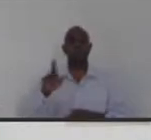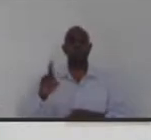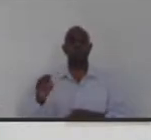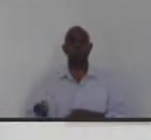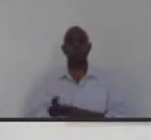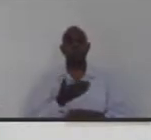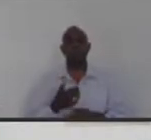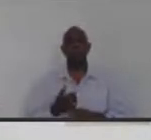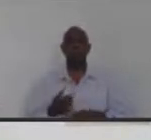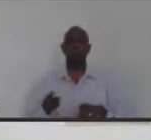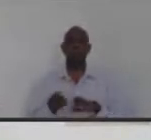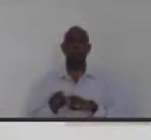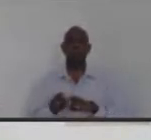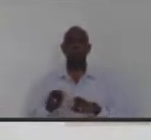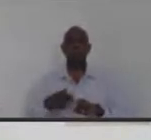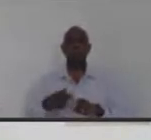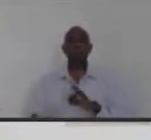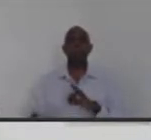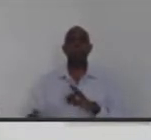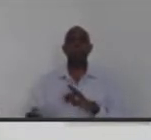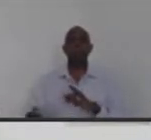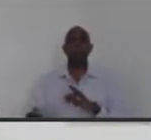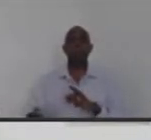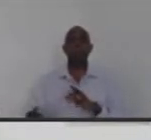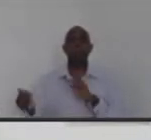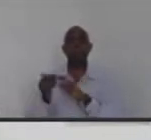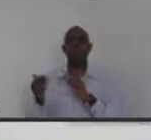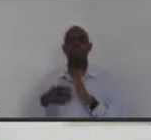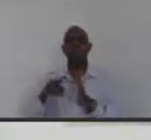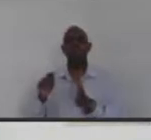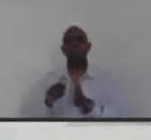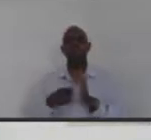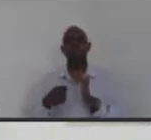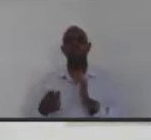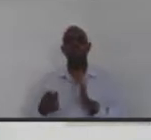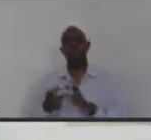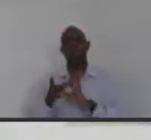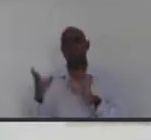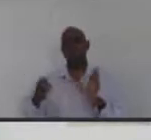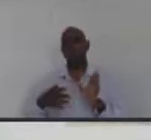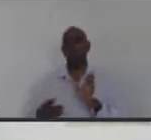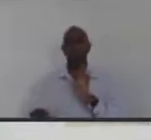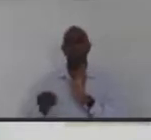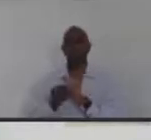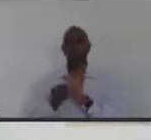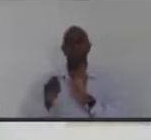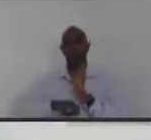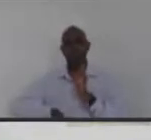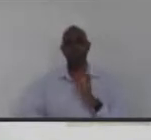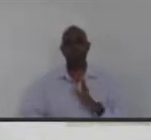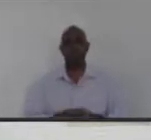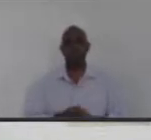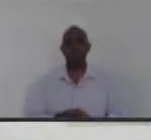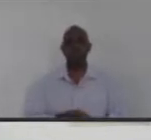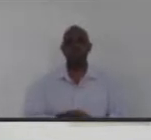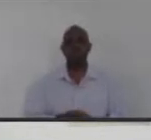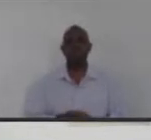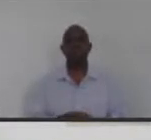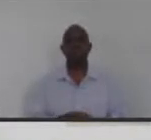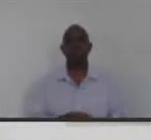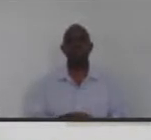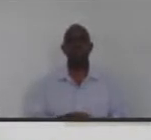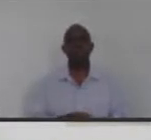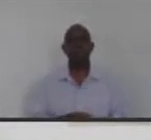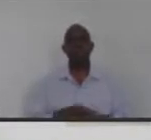Estou nessa mesma linha do vereador Rodinei Lobo. Peço sua autorização para que possa estar subscrevendo, por conta que